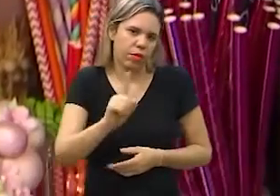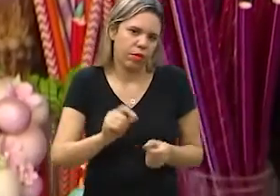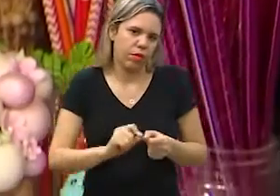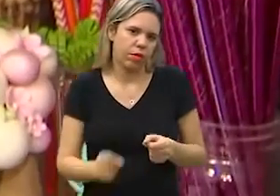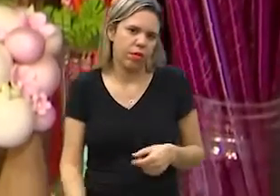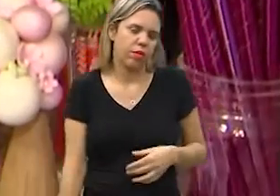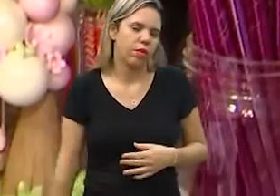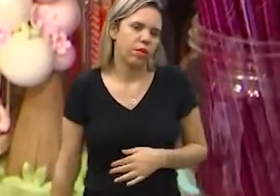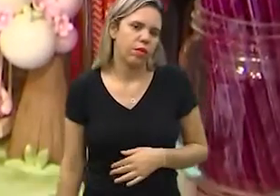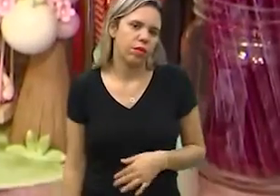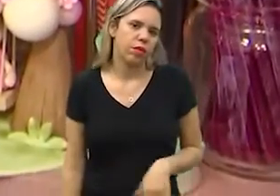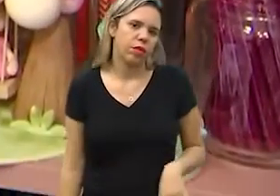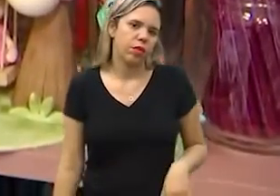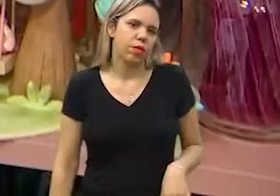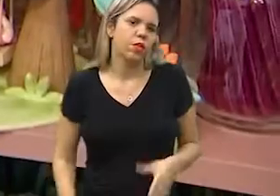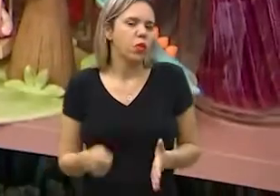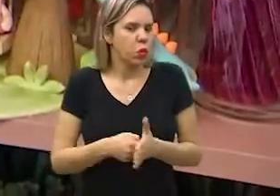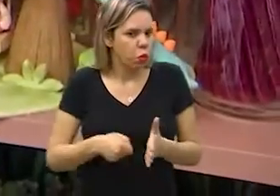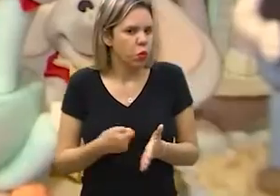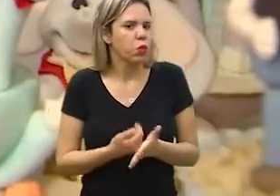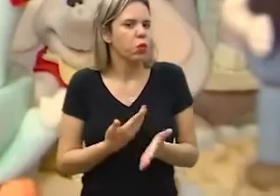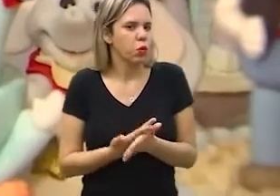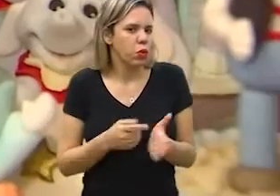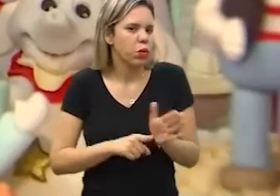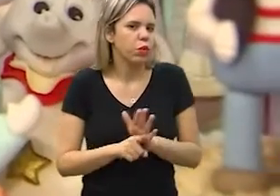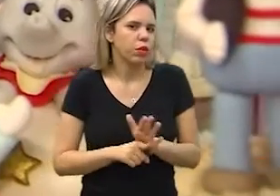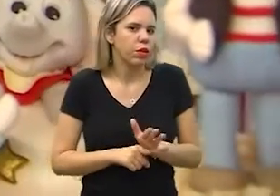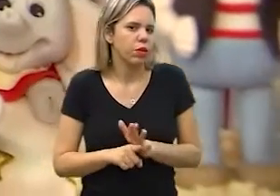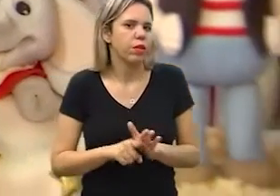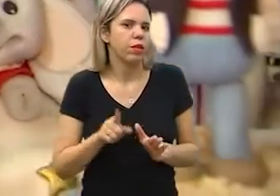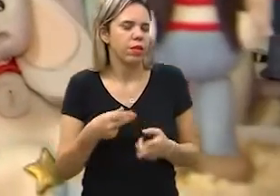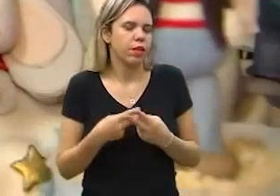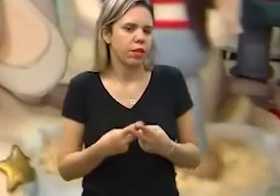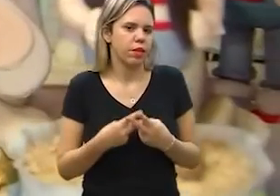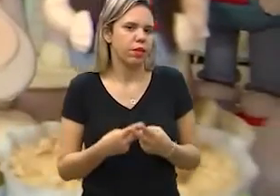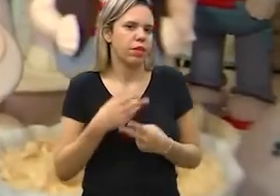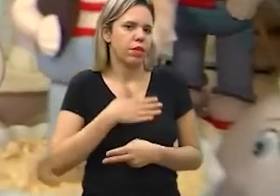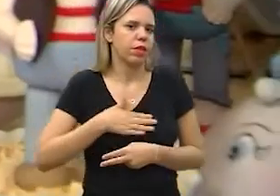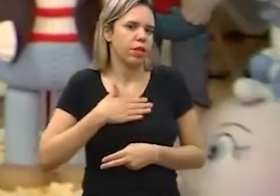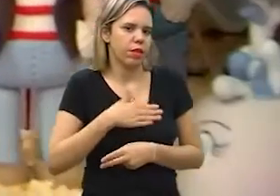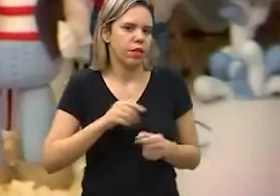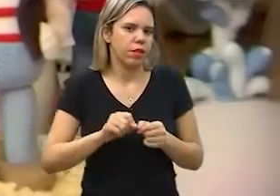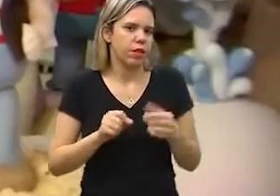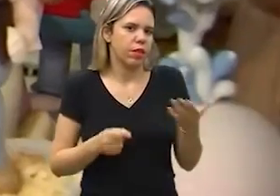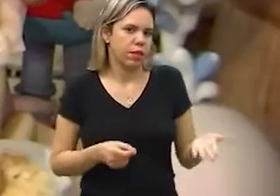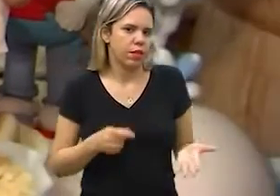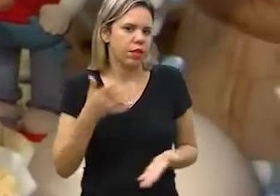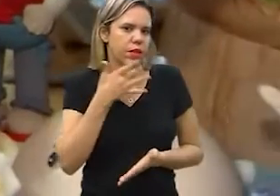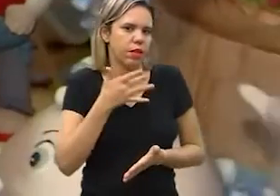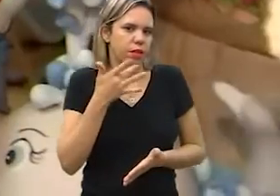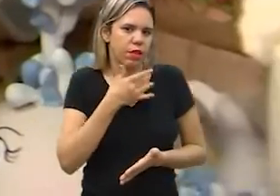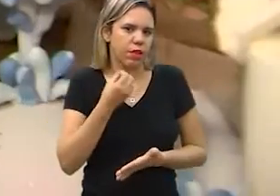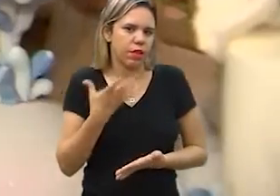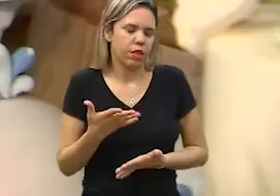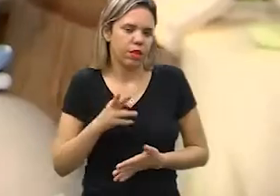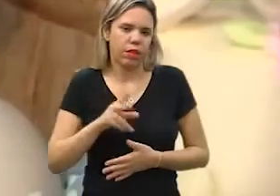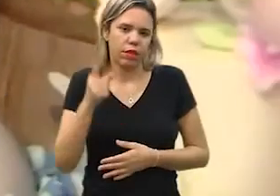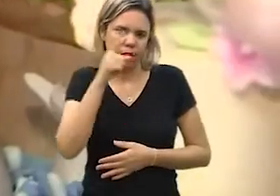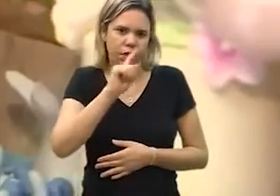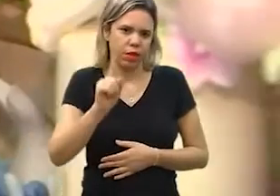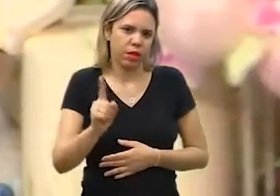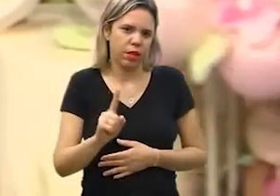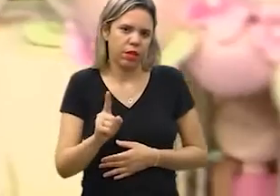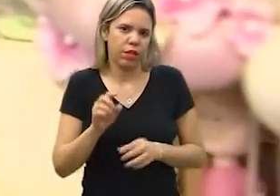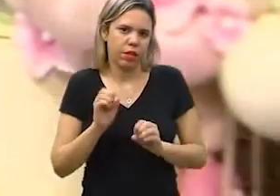de fazer. É dedicação mesmo, né? É paciência, mas é uma delícia de fazer e não é